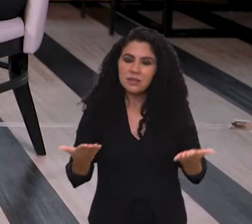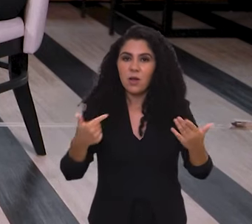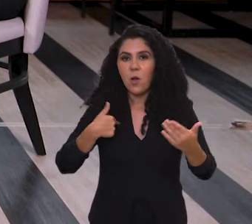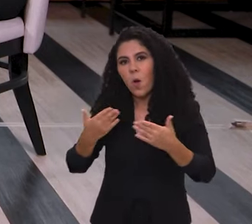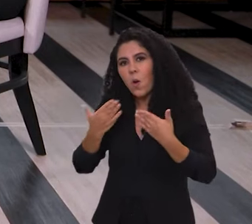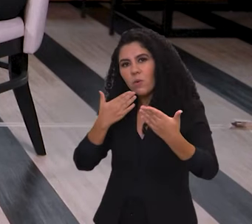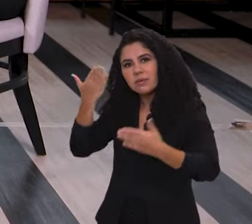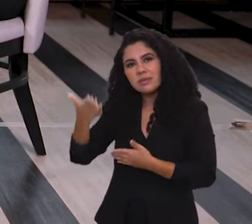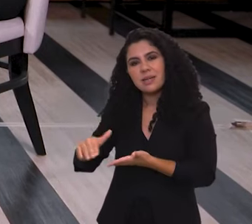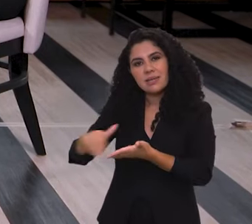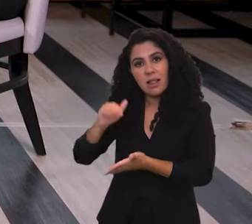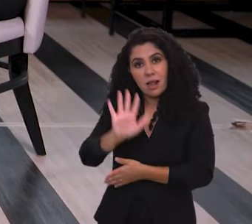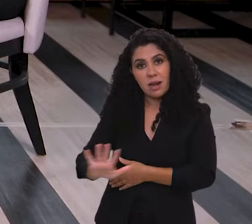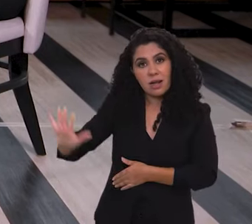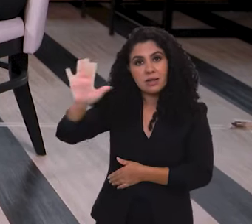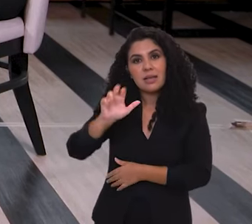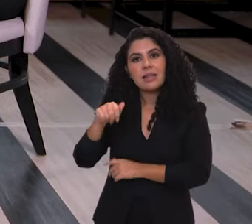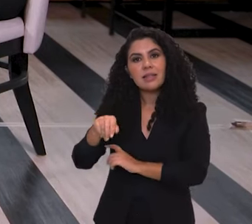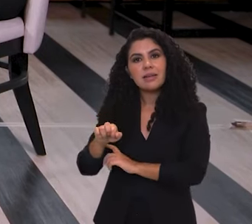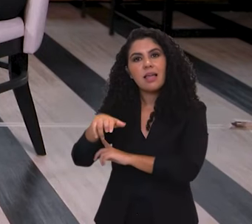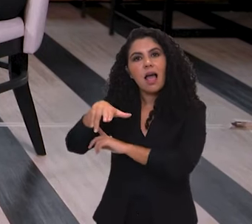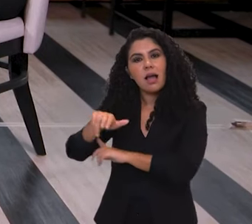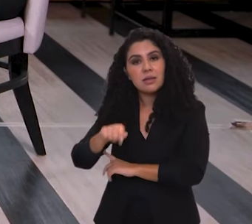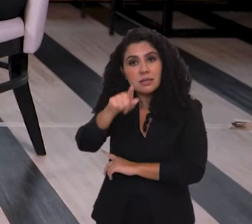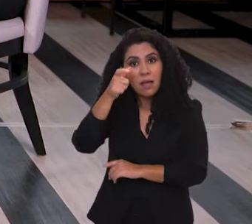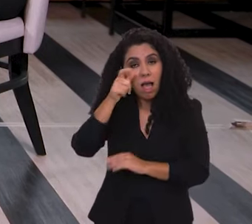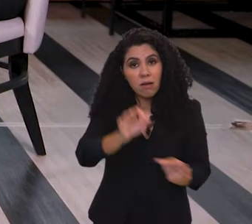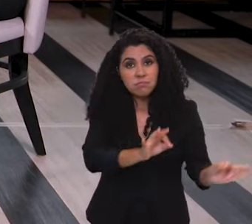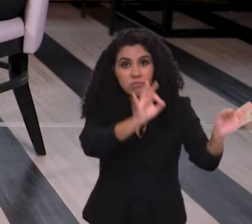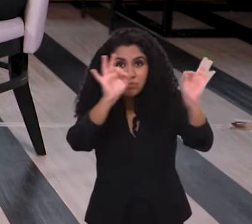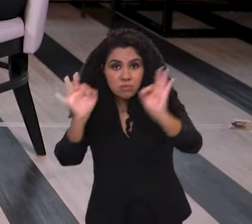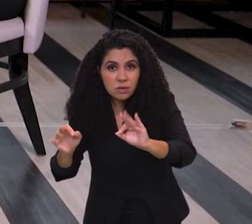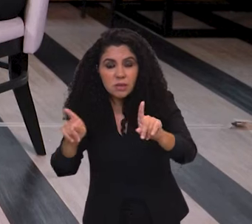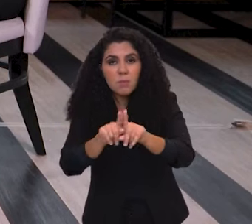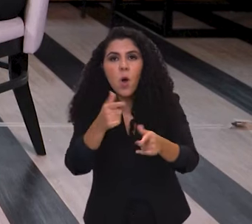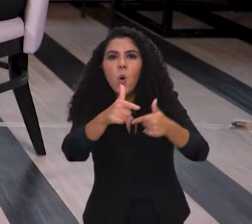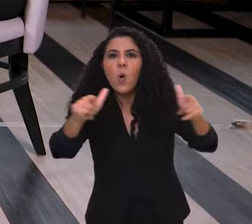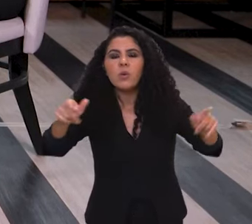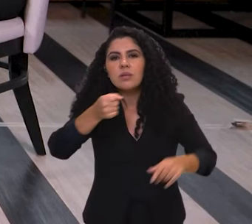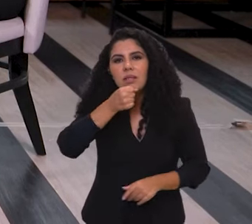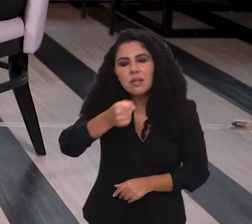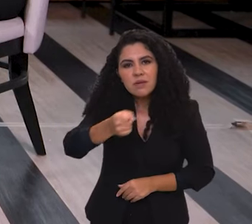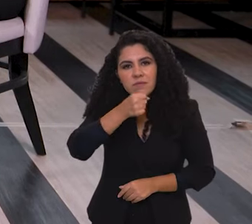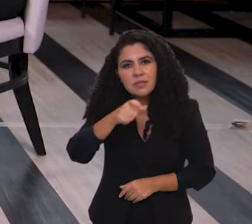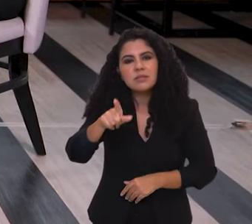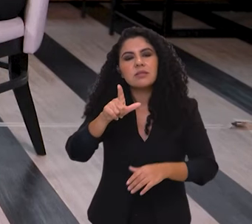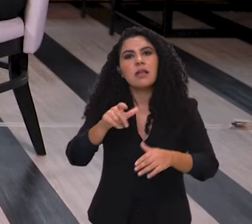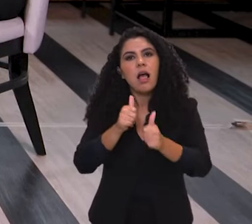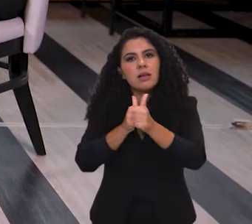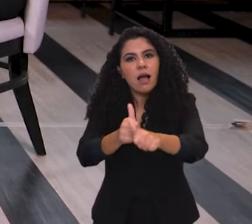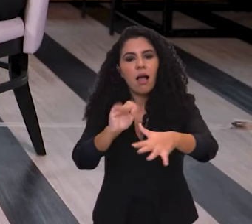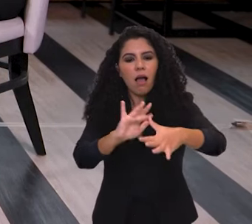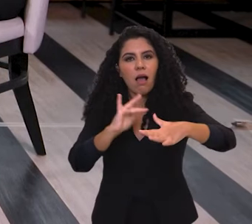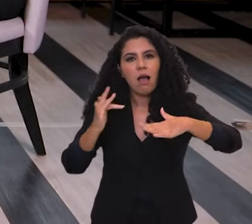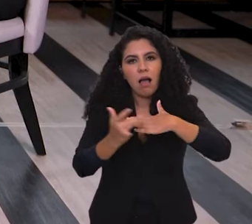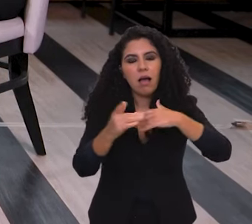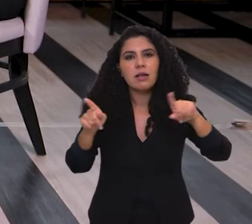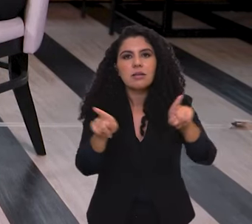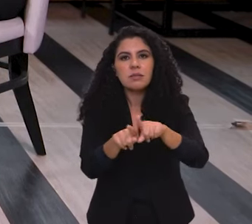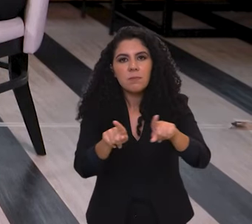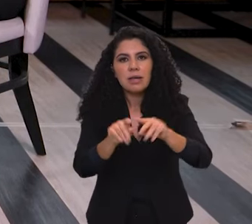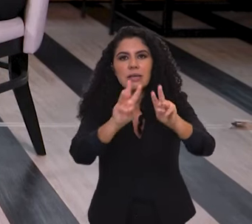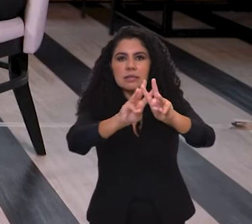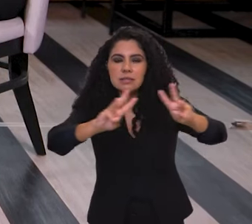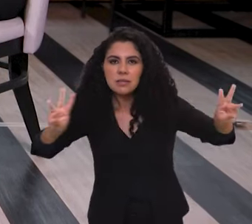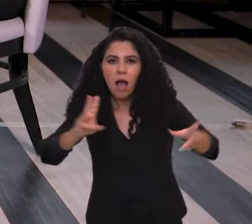Tá certo. Essa foi a minha conversa com a secretária nacional, Adriana Mello. Se você quiser rever esta ou outras entrevistas, siga as